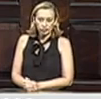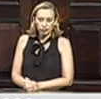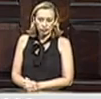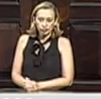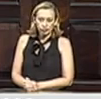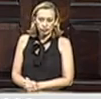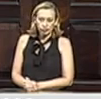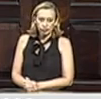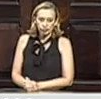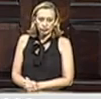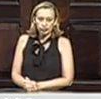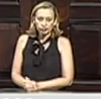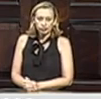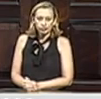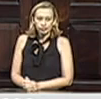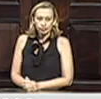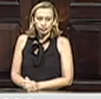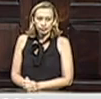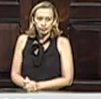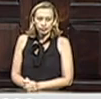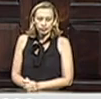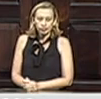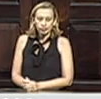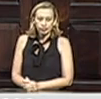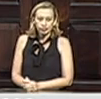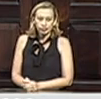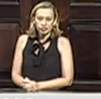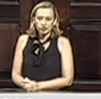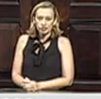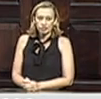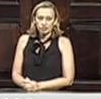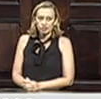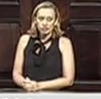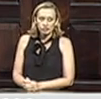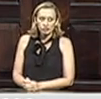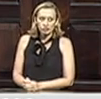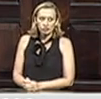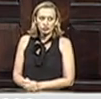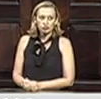requerimento de destaque para a votação em separado da emenda número